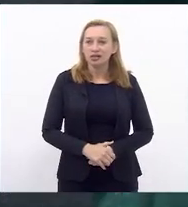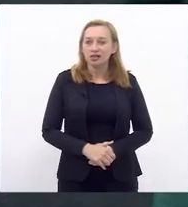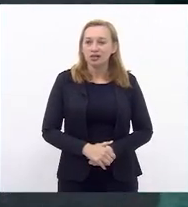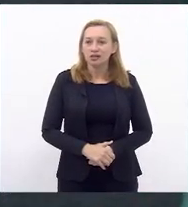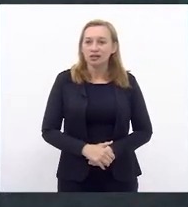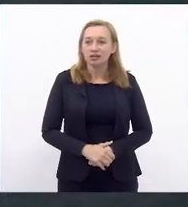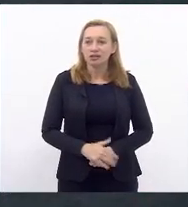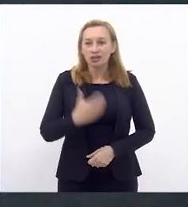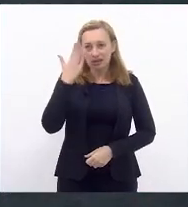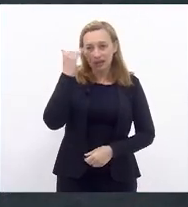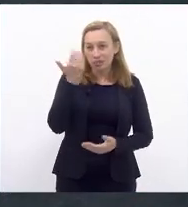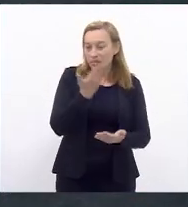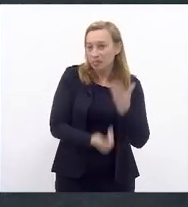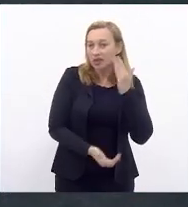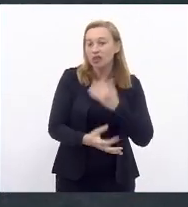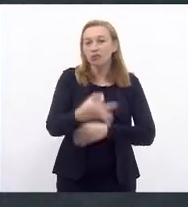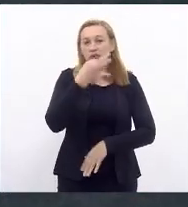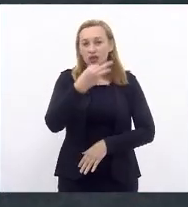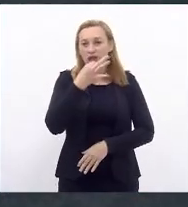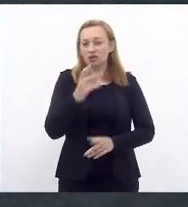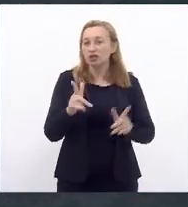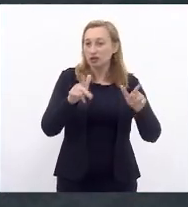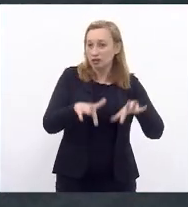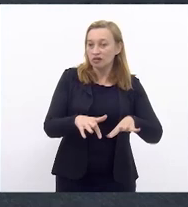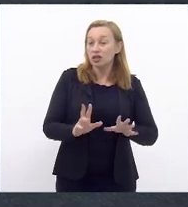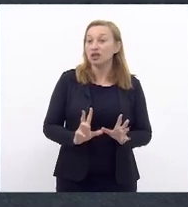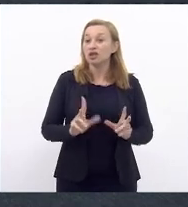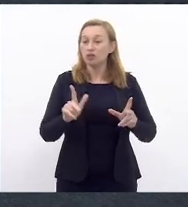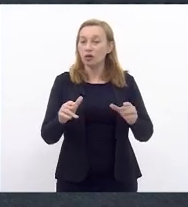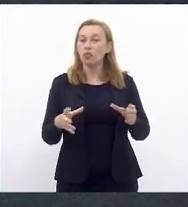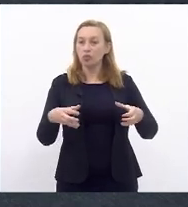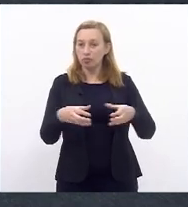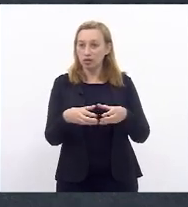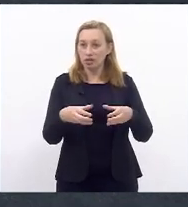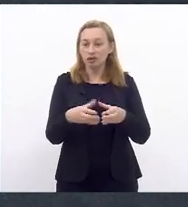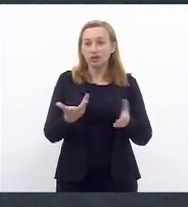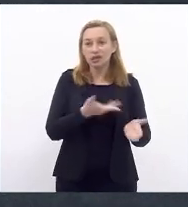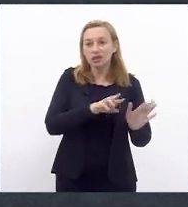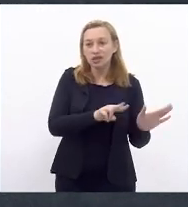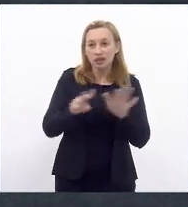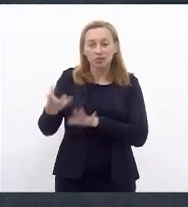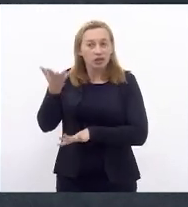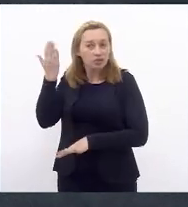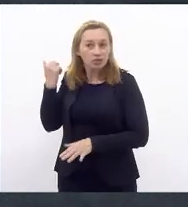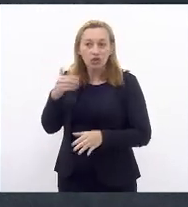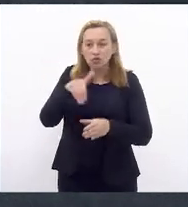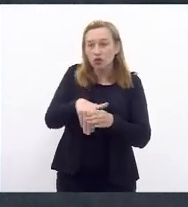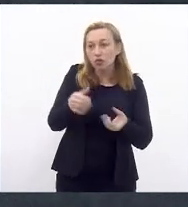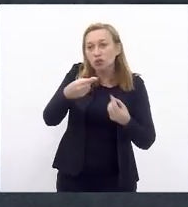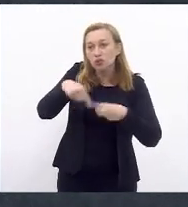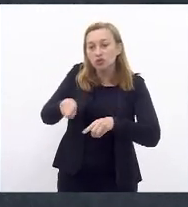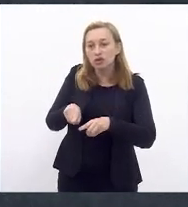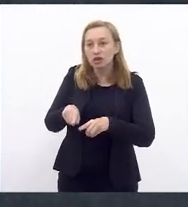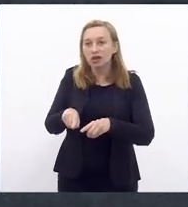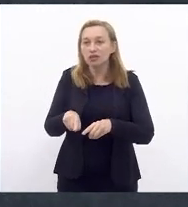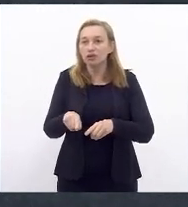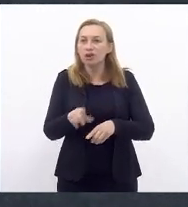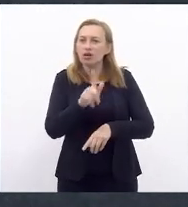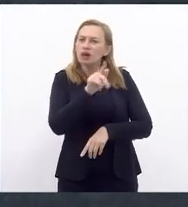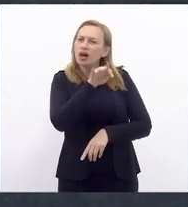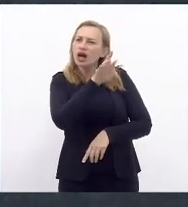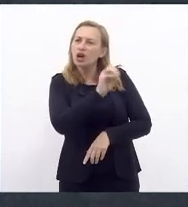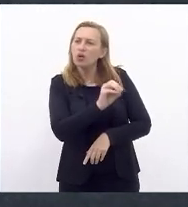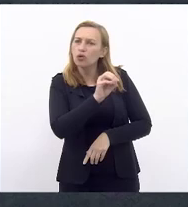aqui no parlamento, ter opiniões diferentes. Nessa mesma comissão, na semana passada, eu dei um voto contrário ao cargo